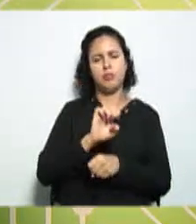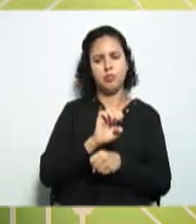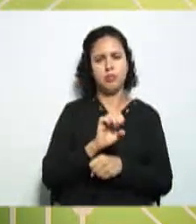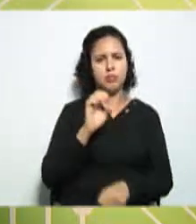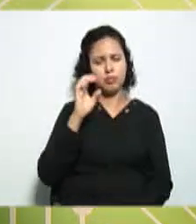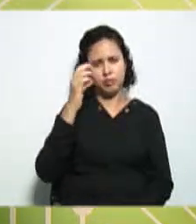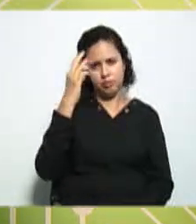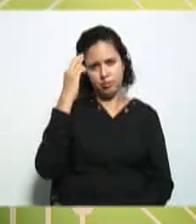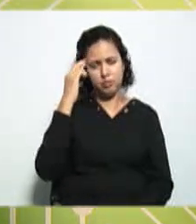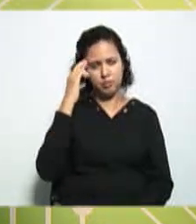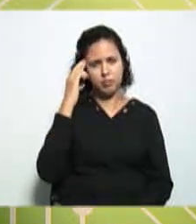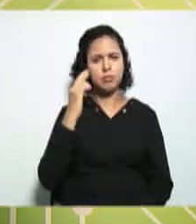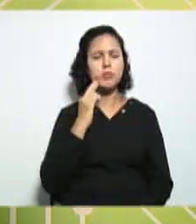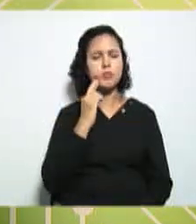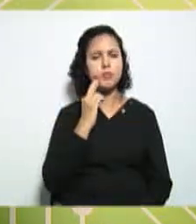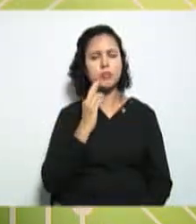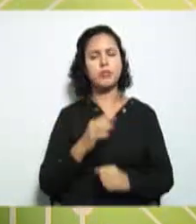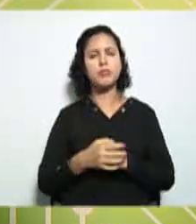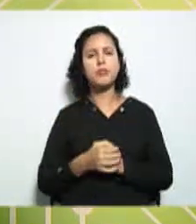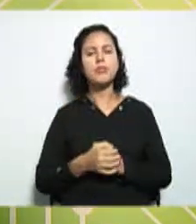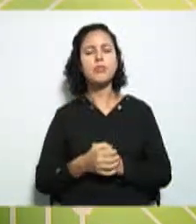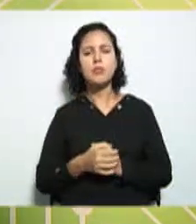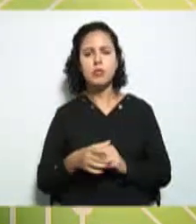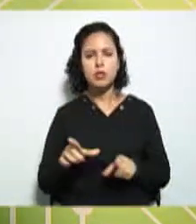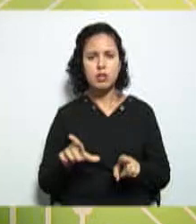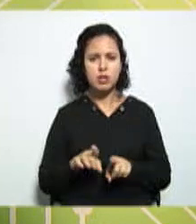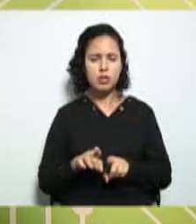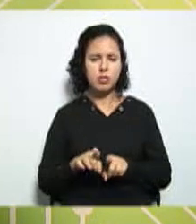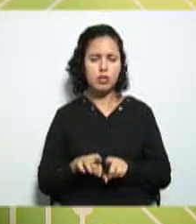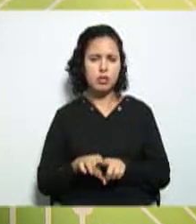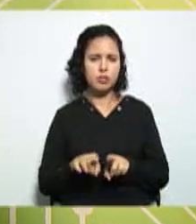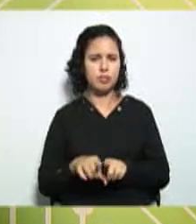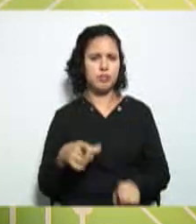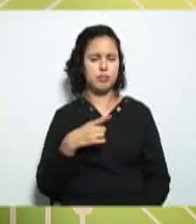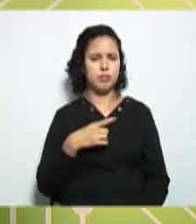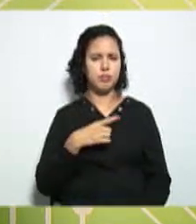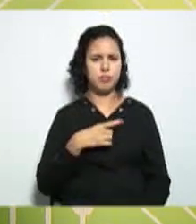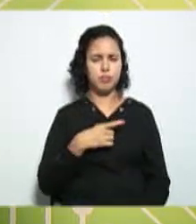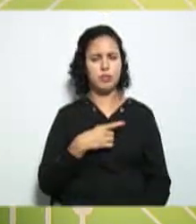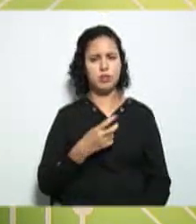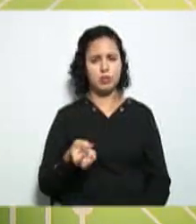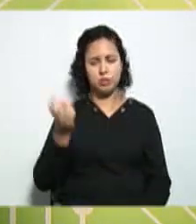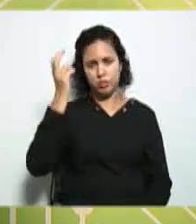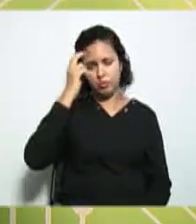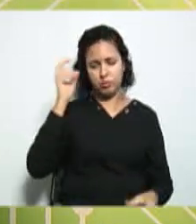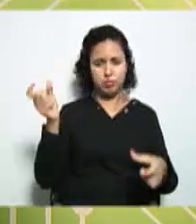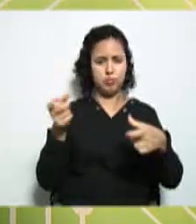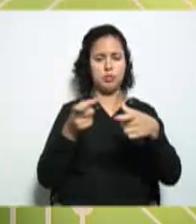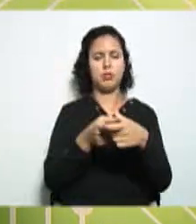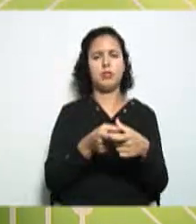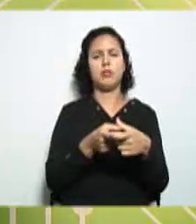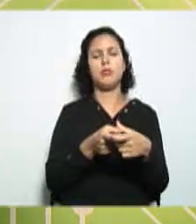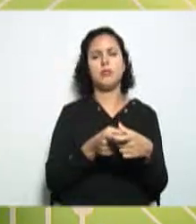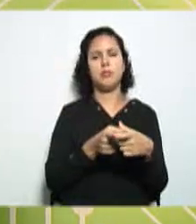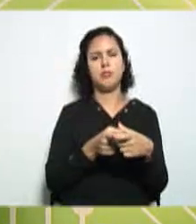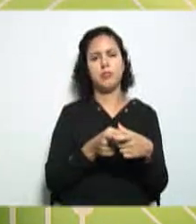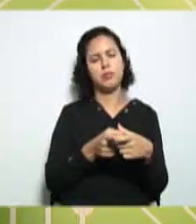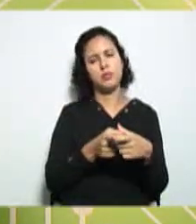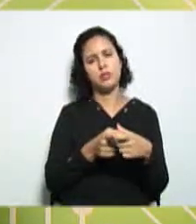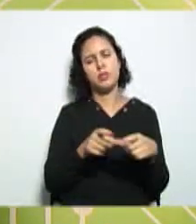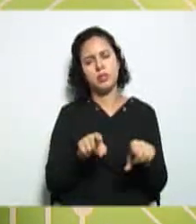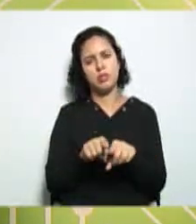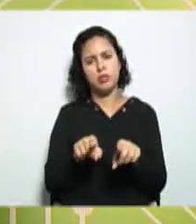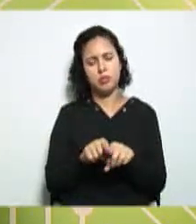temos culturas menores. E tanto as culturas menores quanto a de maior destaque,